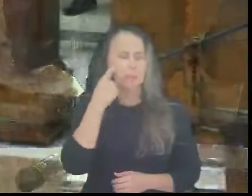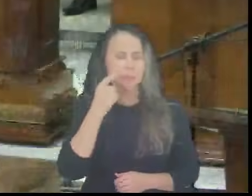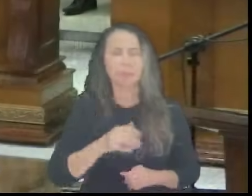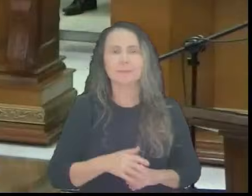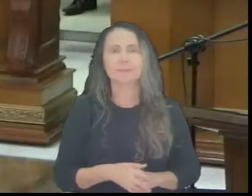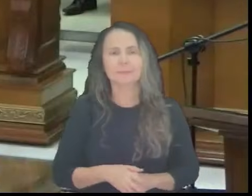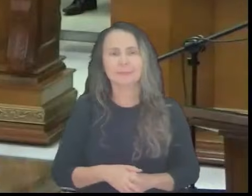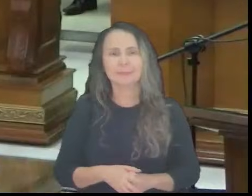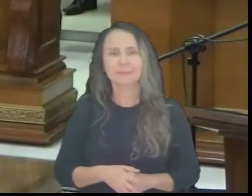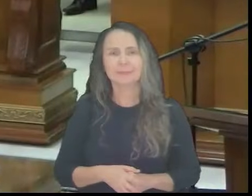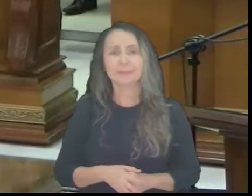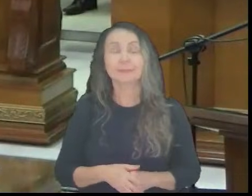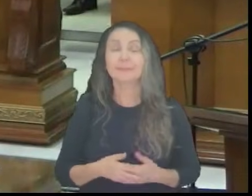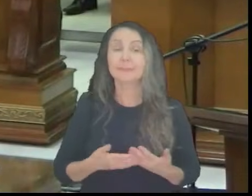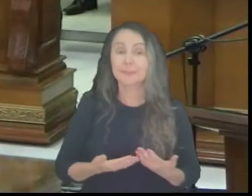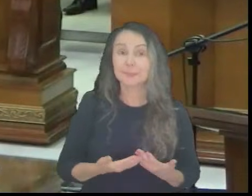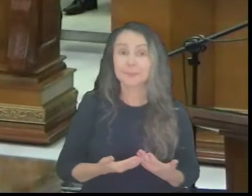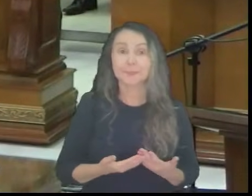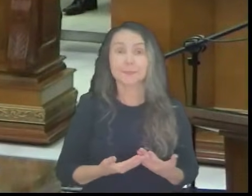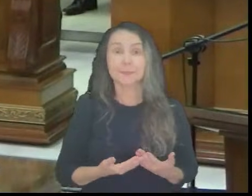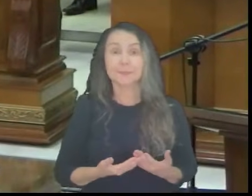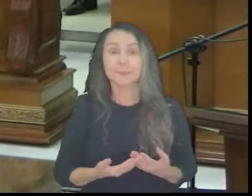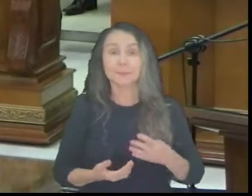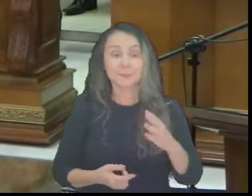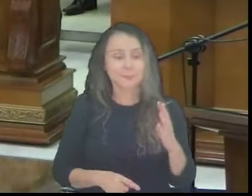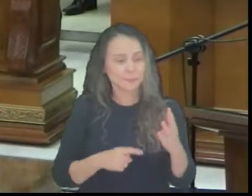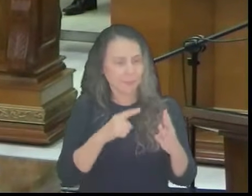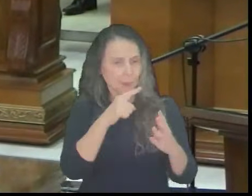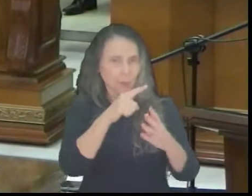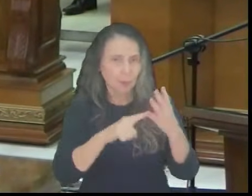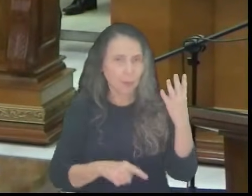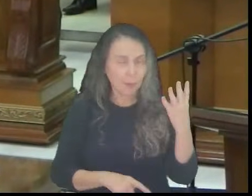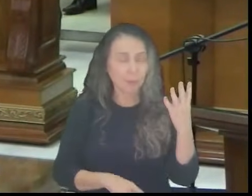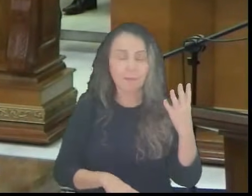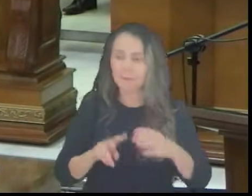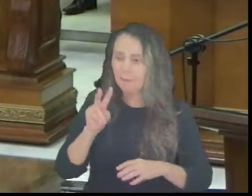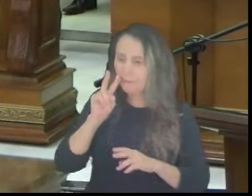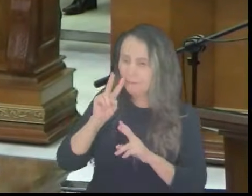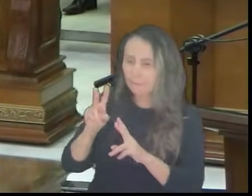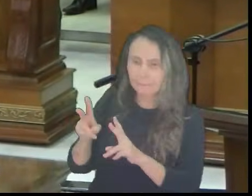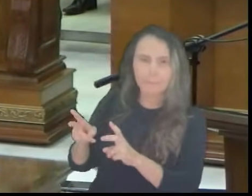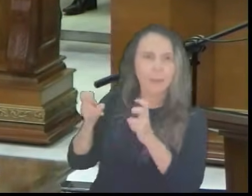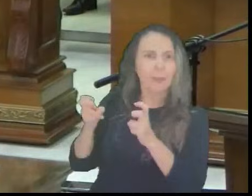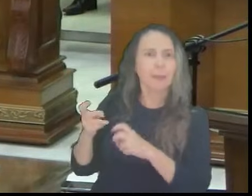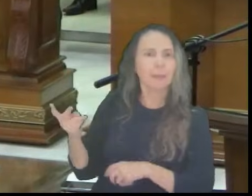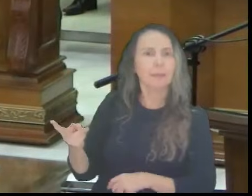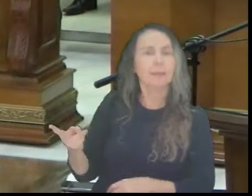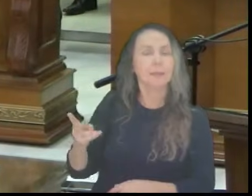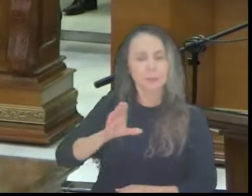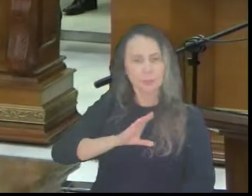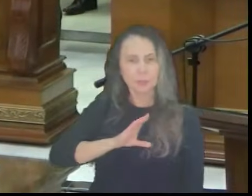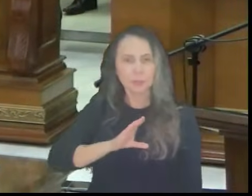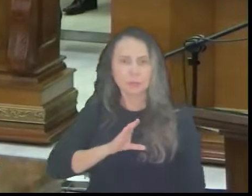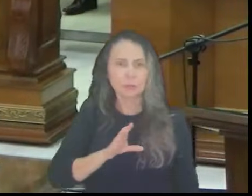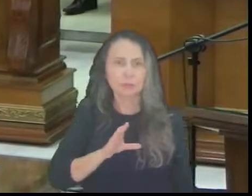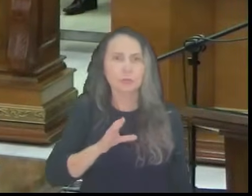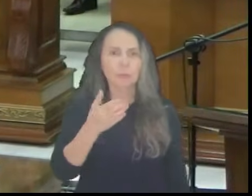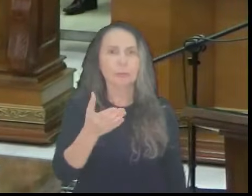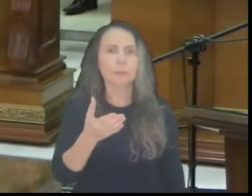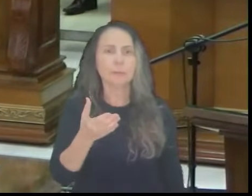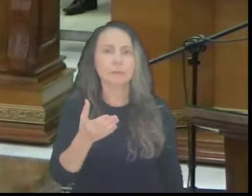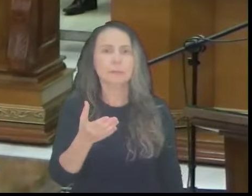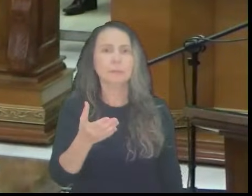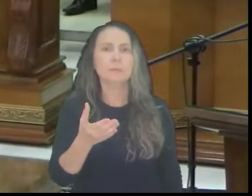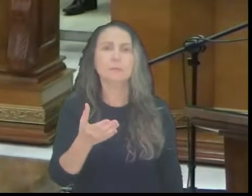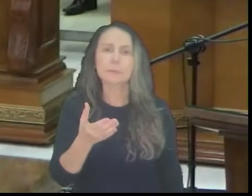Então eles, vendo a ousadia de Pedro e João, e informados de que